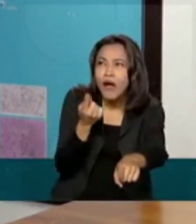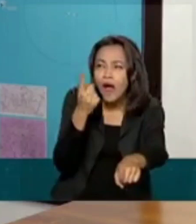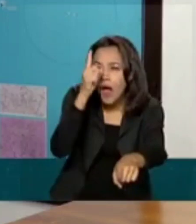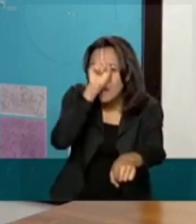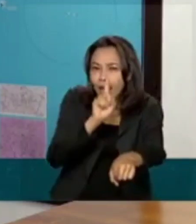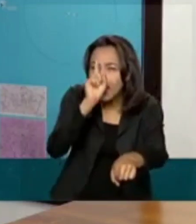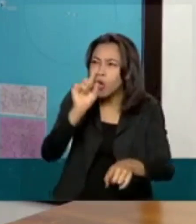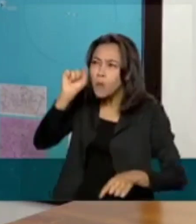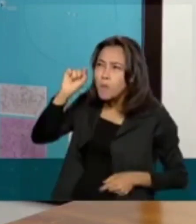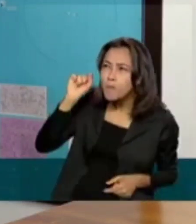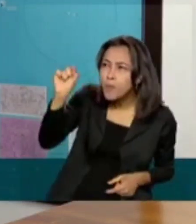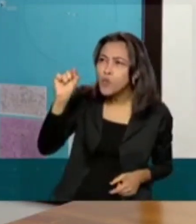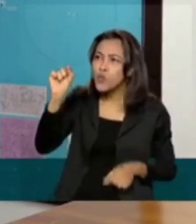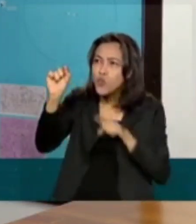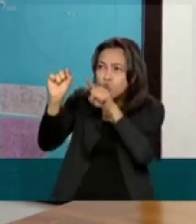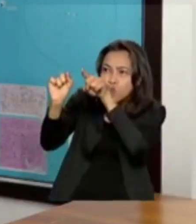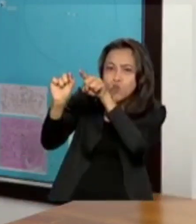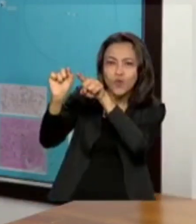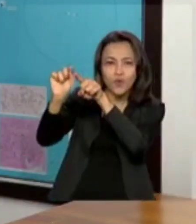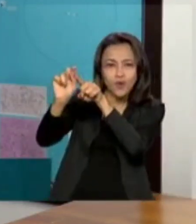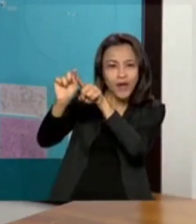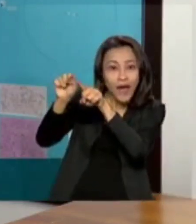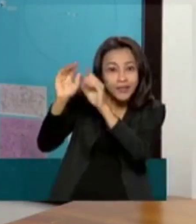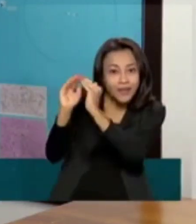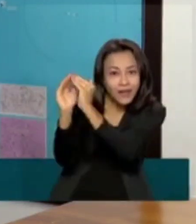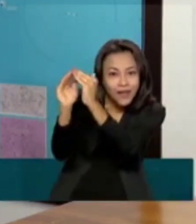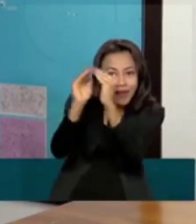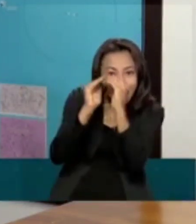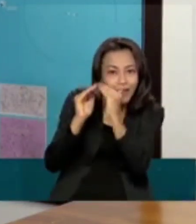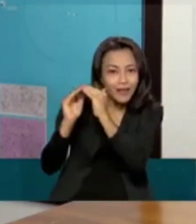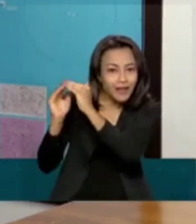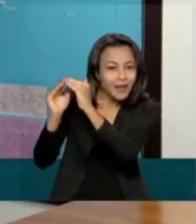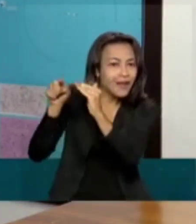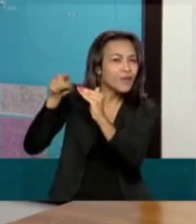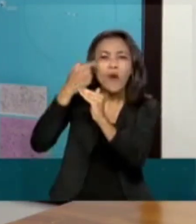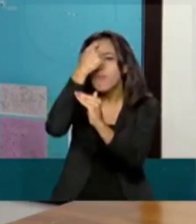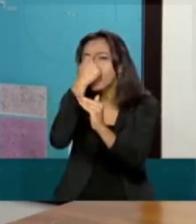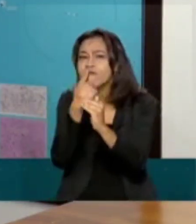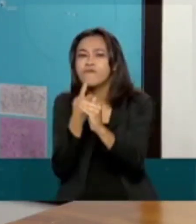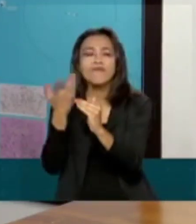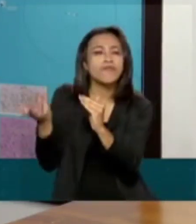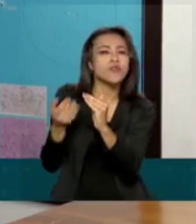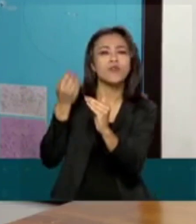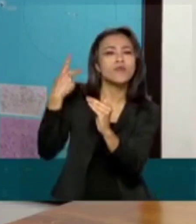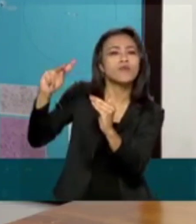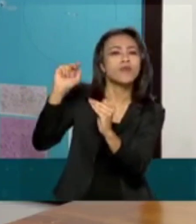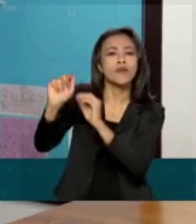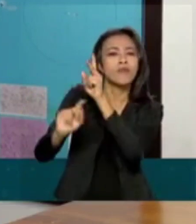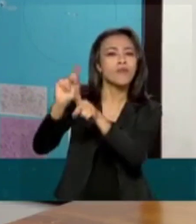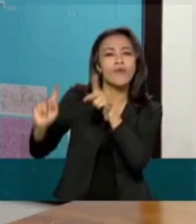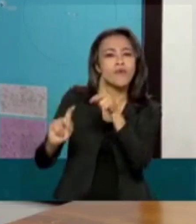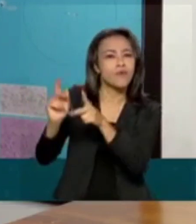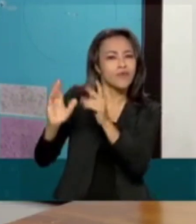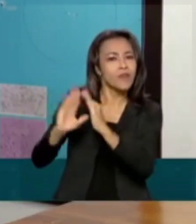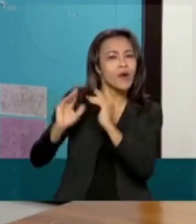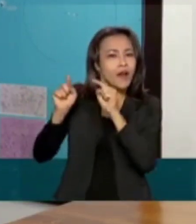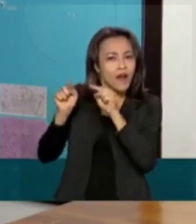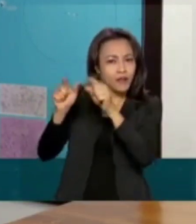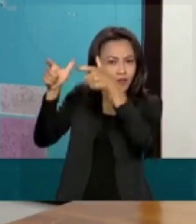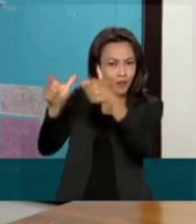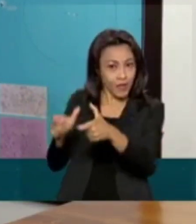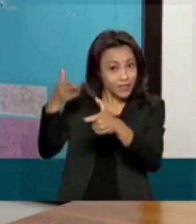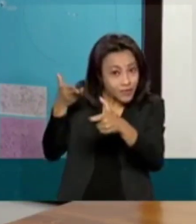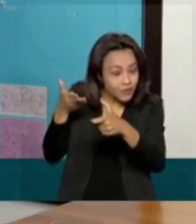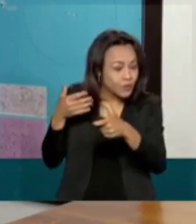aonde estavam os domicílios lá e qual que era a característica da população residente lá. Isso pode